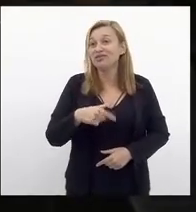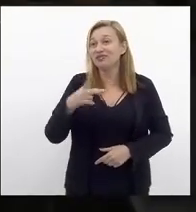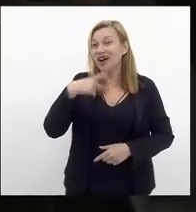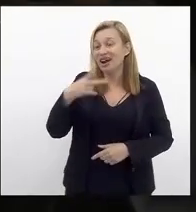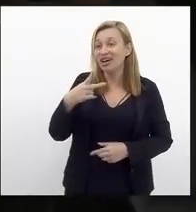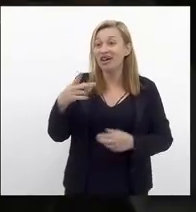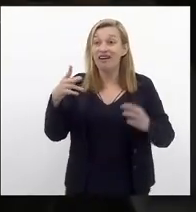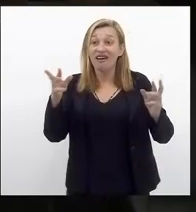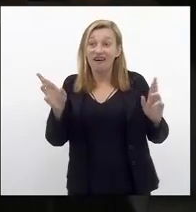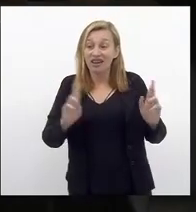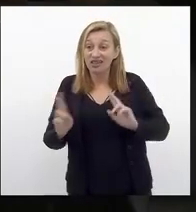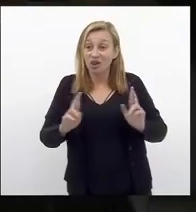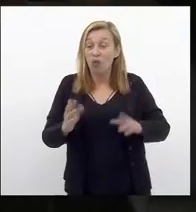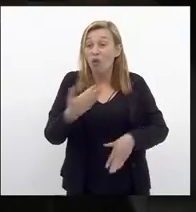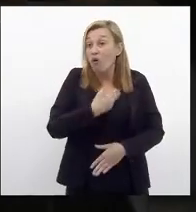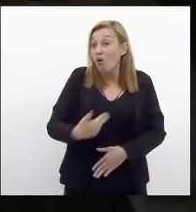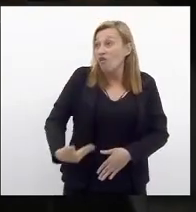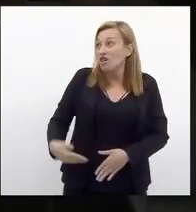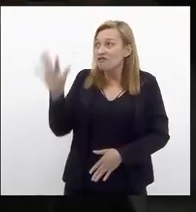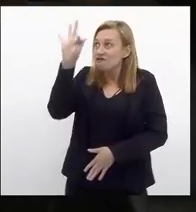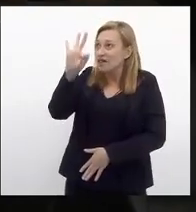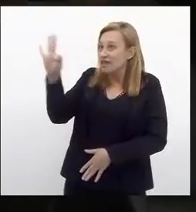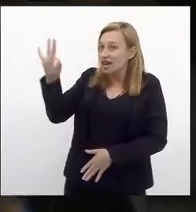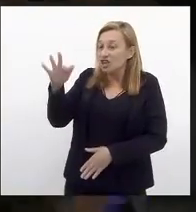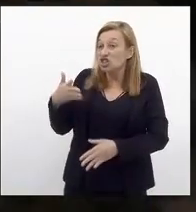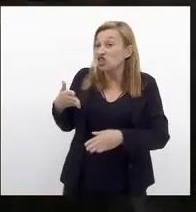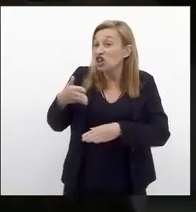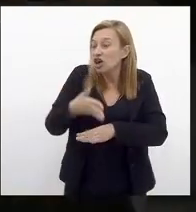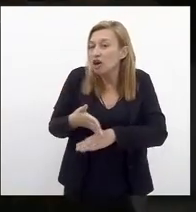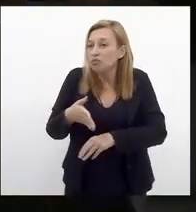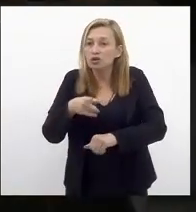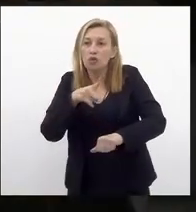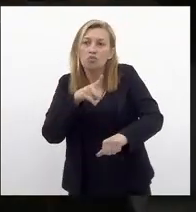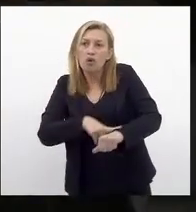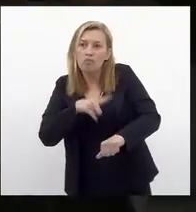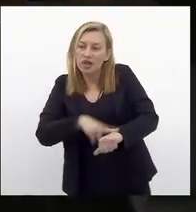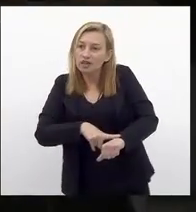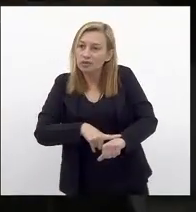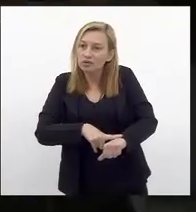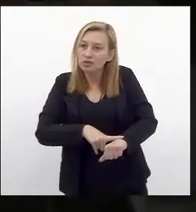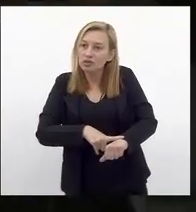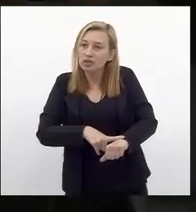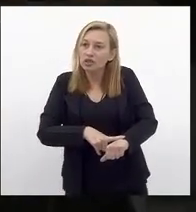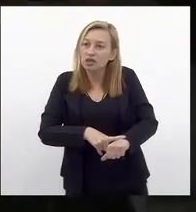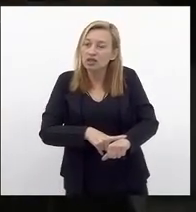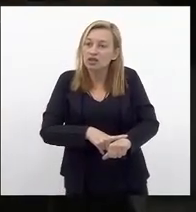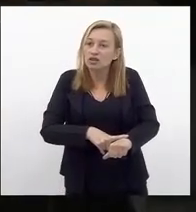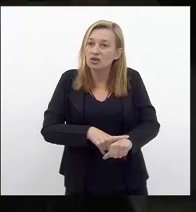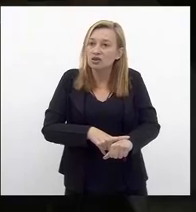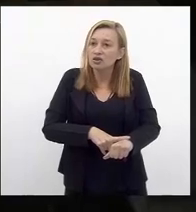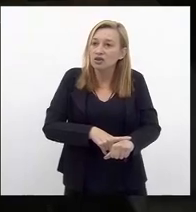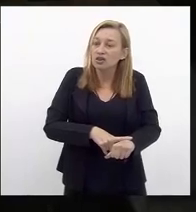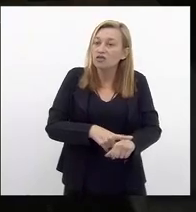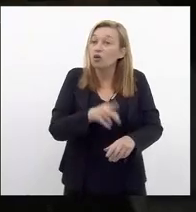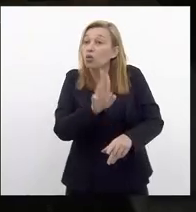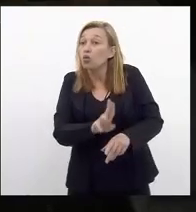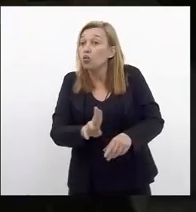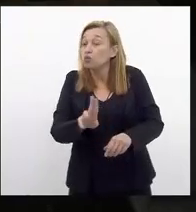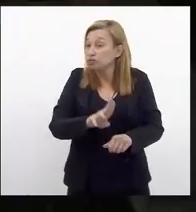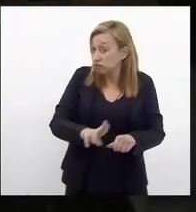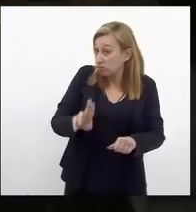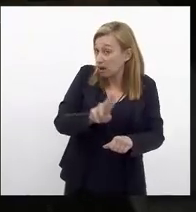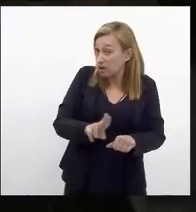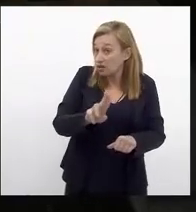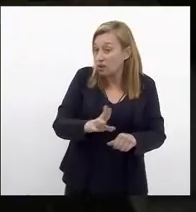relação ao governo federal que chegamos ao ponto que chegamos por medidas que foram utilizadas